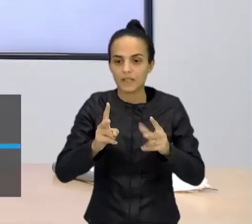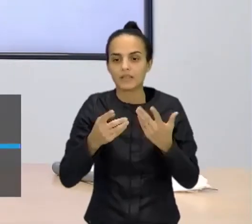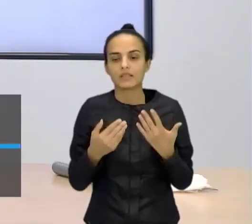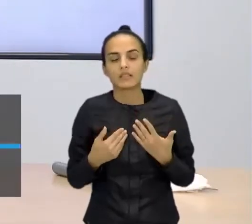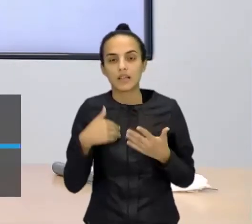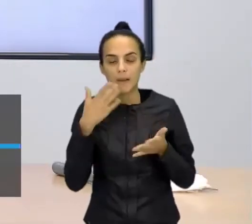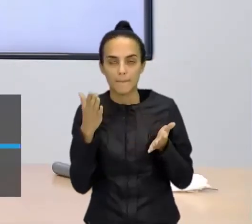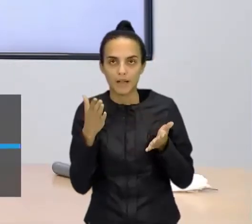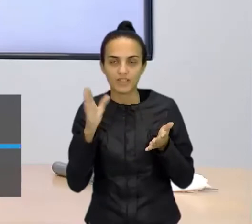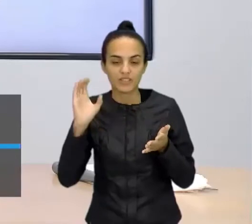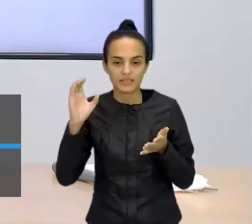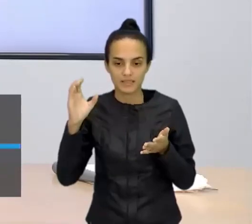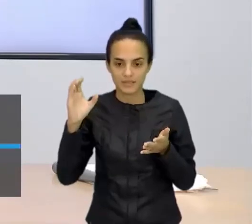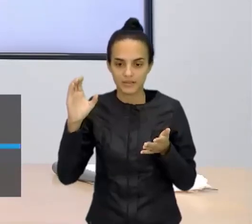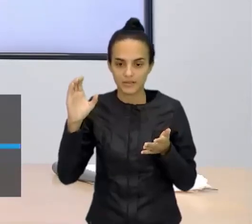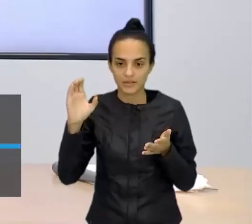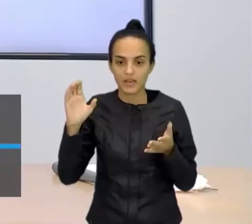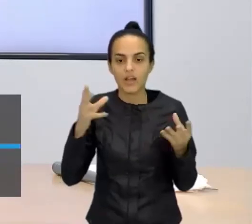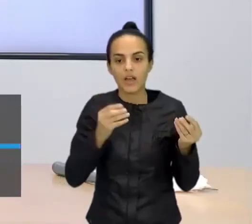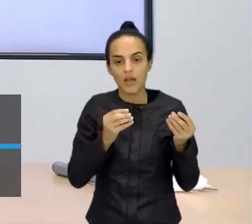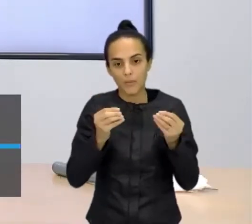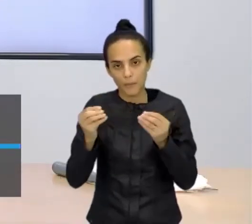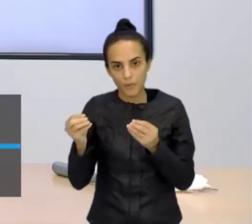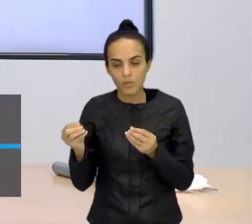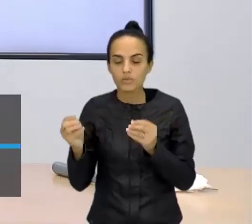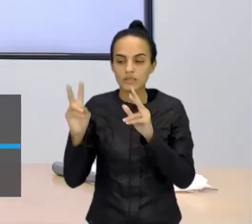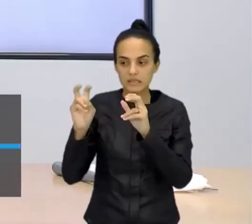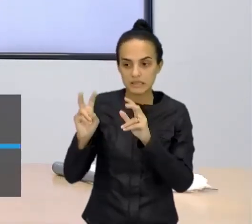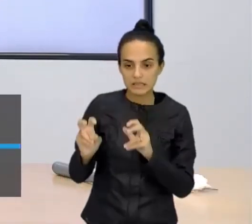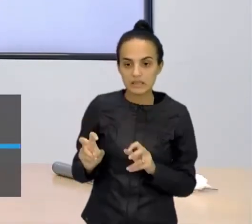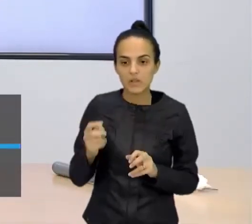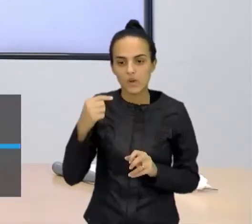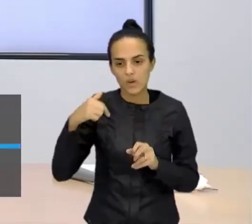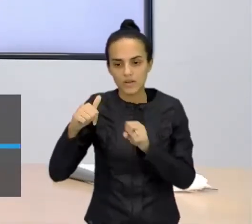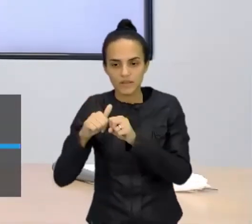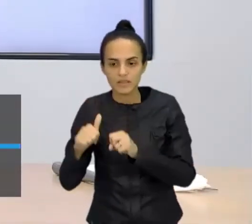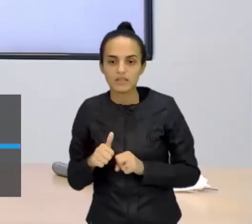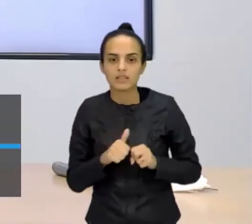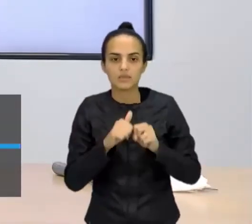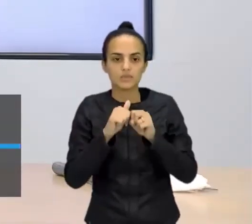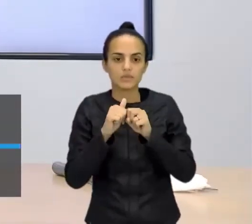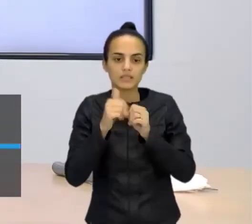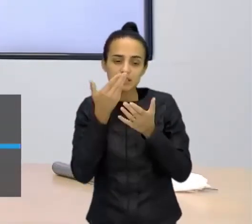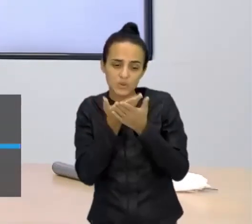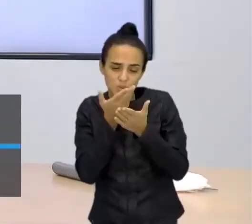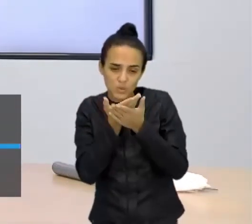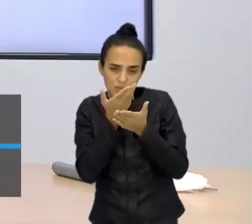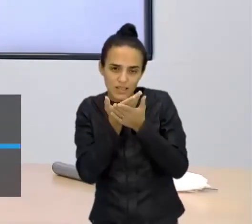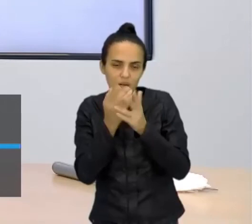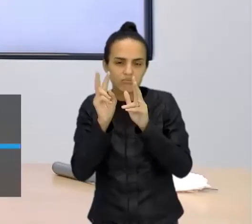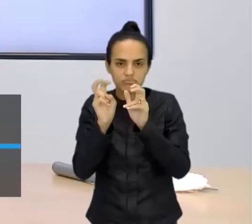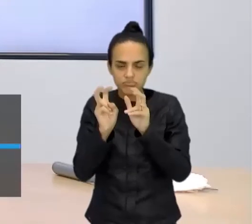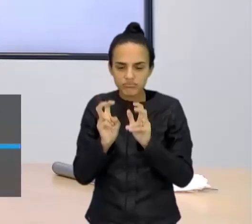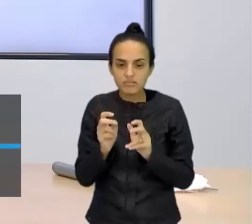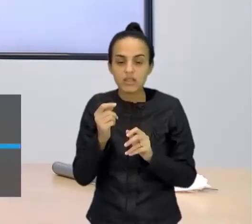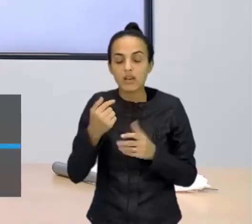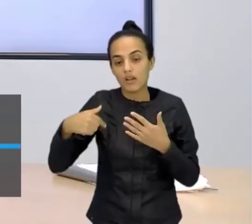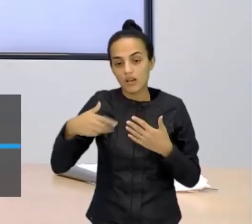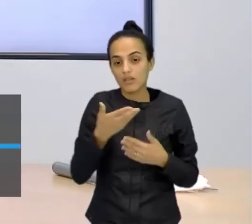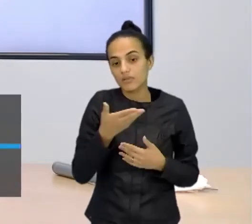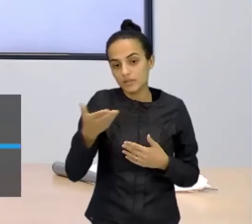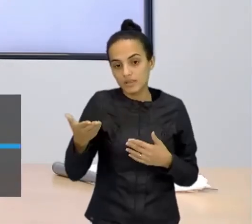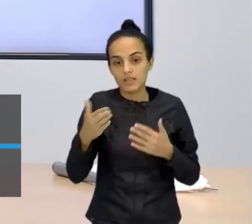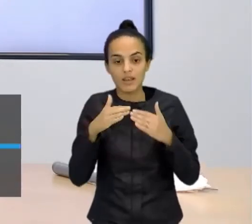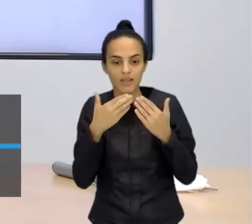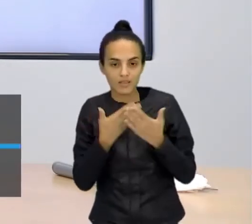parte científica é muito didática, nós fazemos ciências, estudamos fenômenos o tempo todo. Quando você estudou aí na